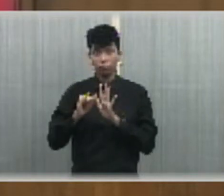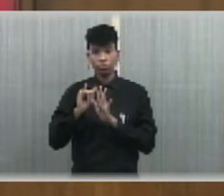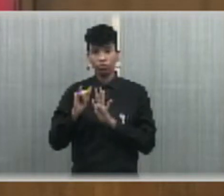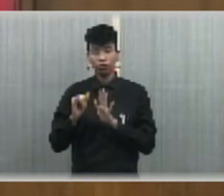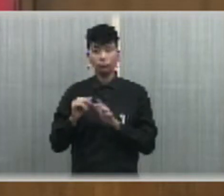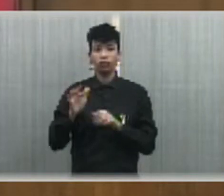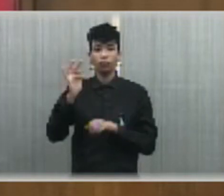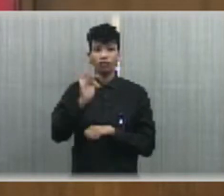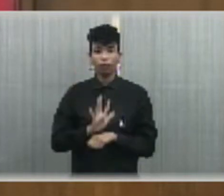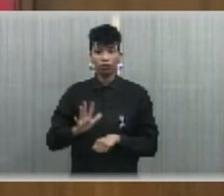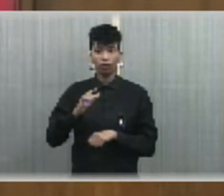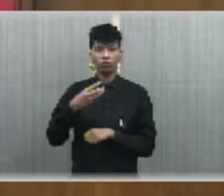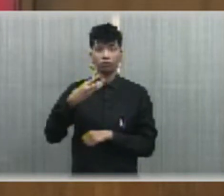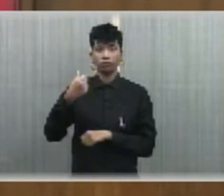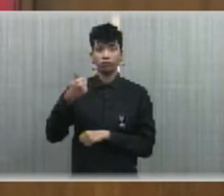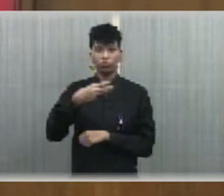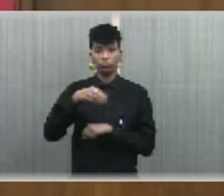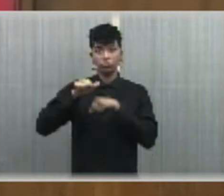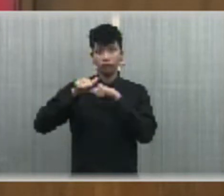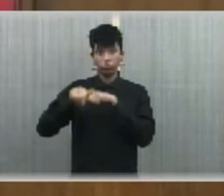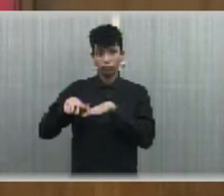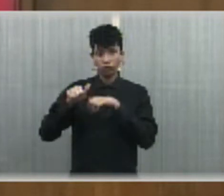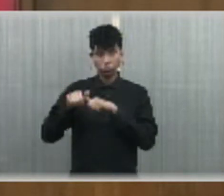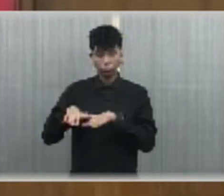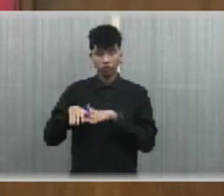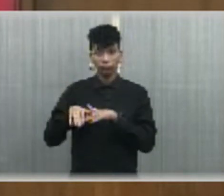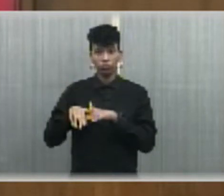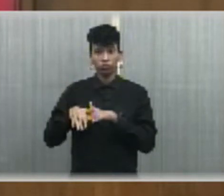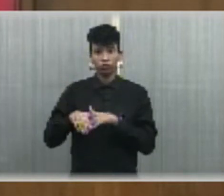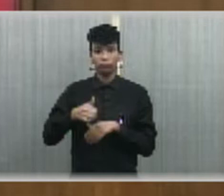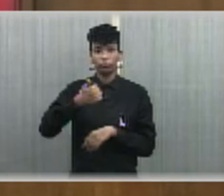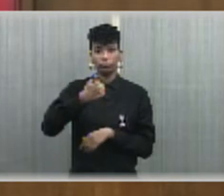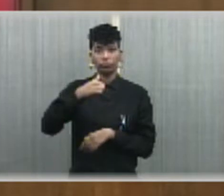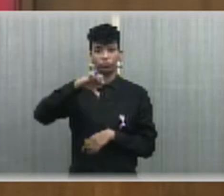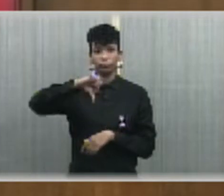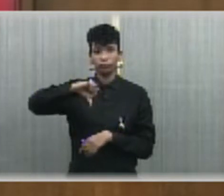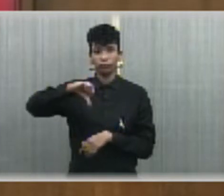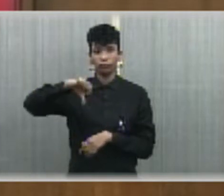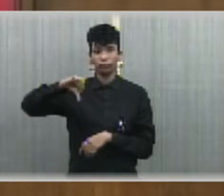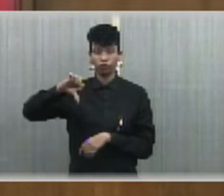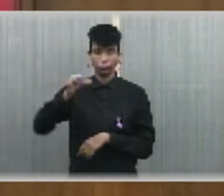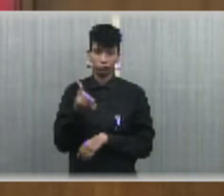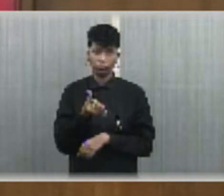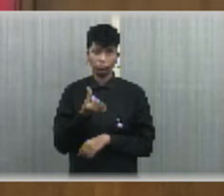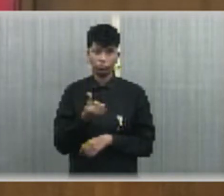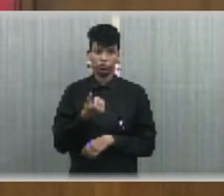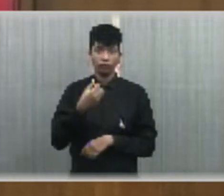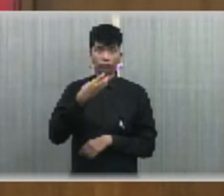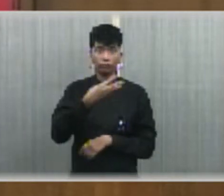número 87, de 13 de setembro de 96 e de número